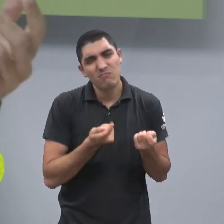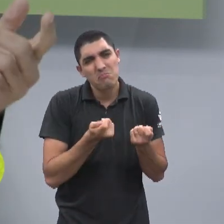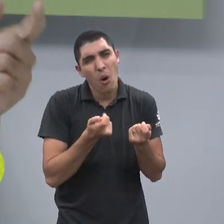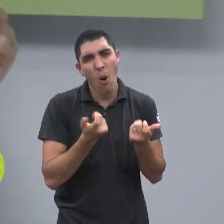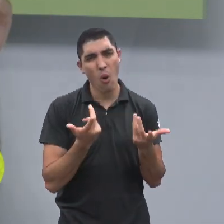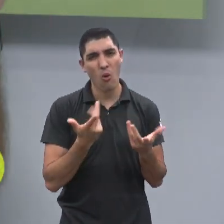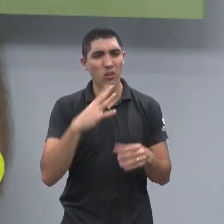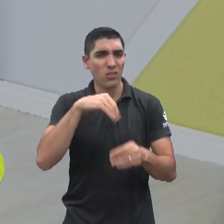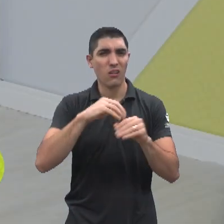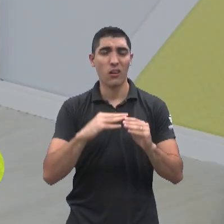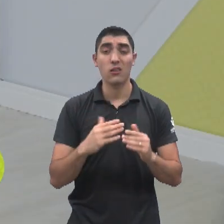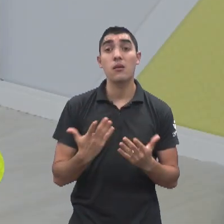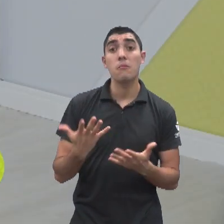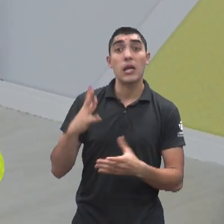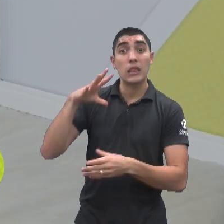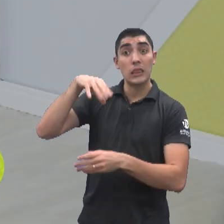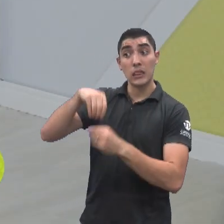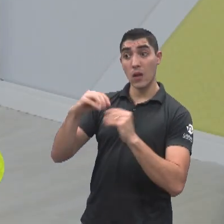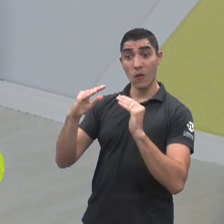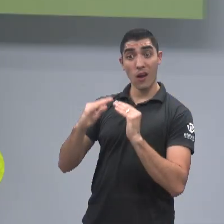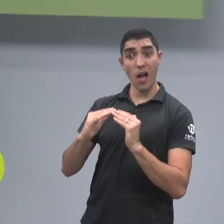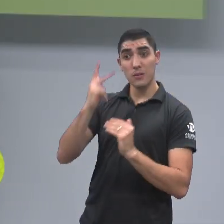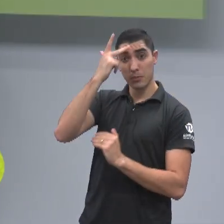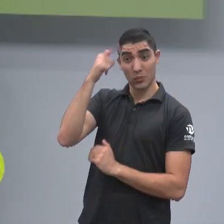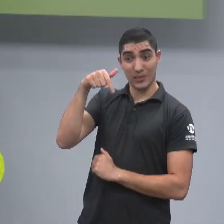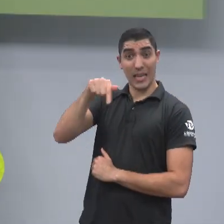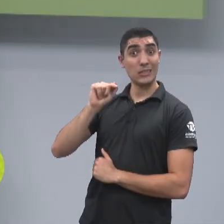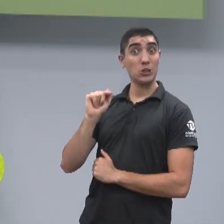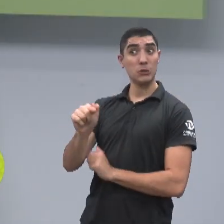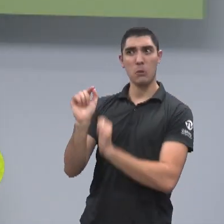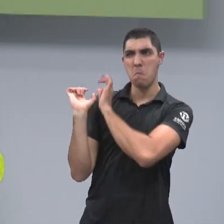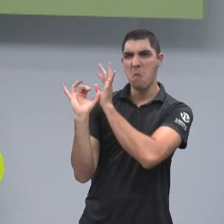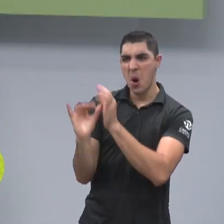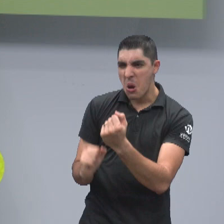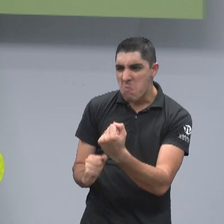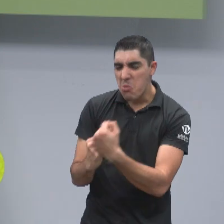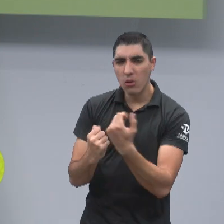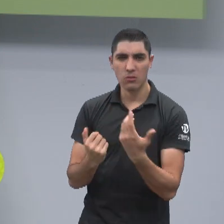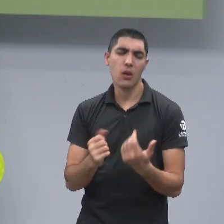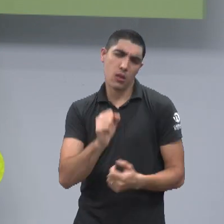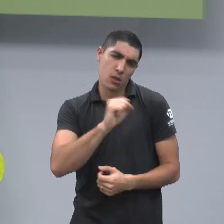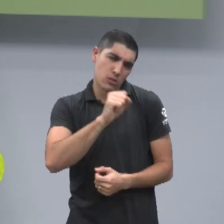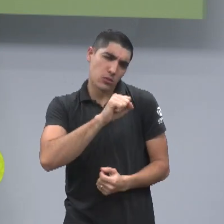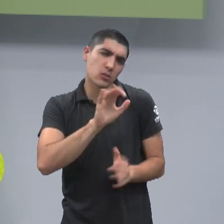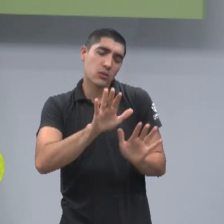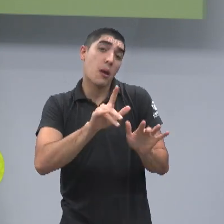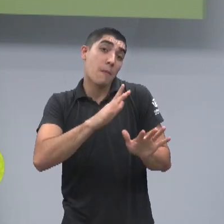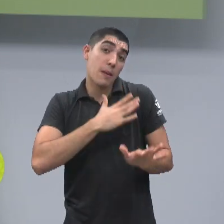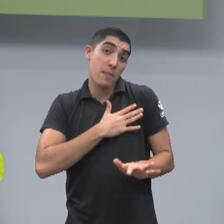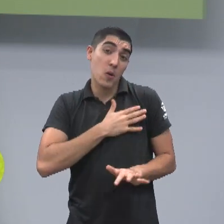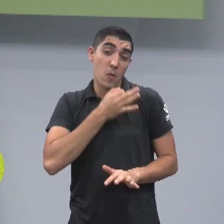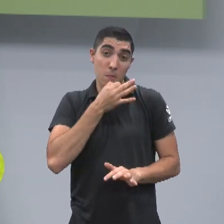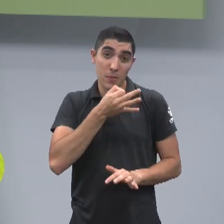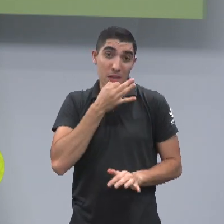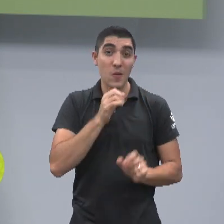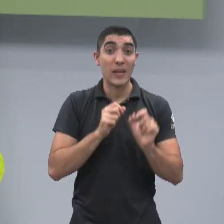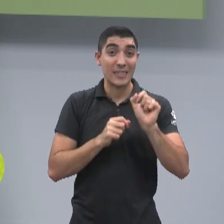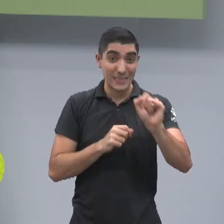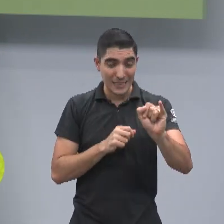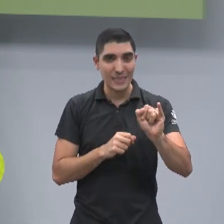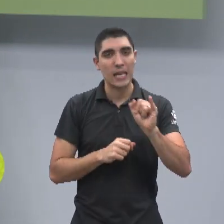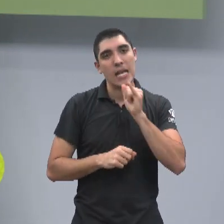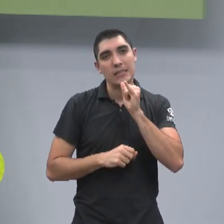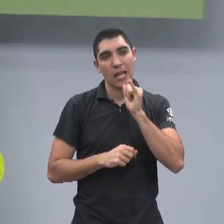Jogar em casa com 7 mil torcedores? Pô. Não, sim, mas acho que a vantagem seria maior, como eu disse, a vantagem seria